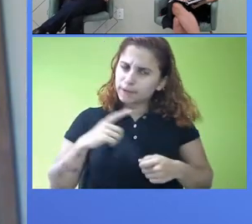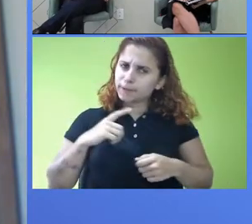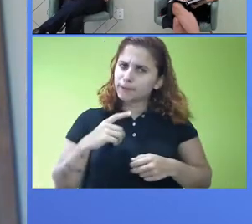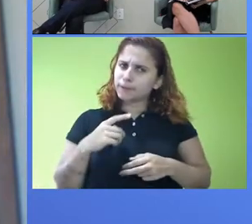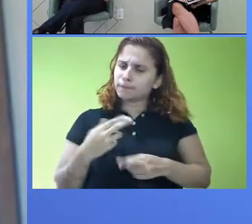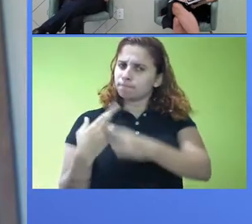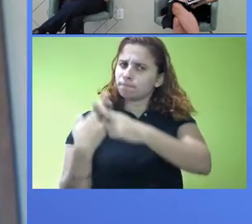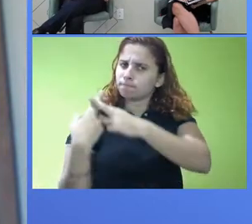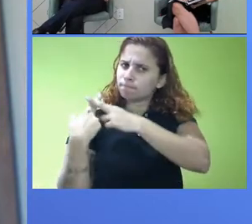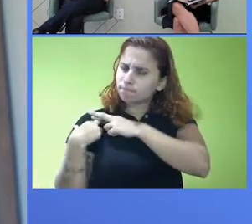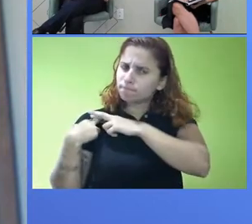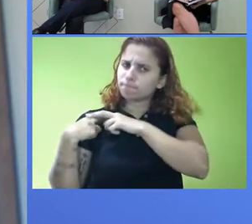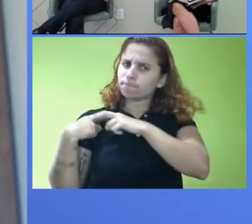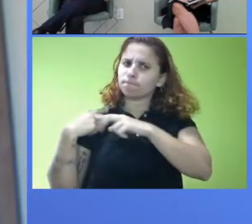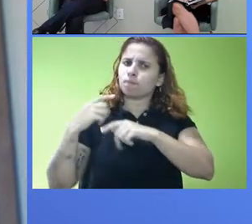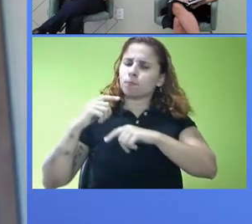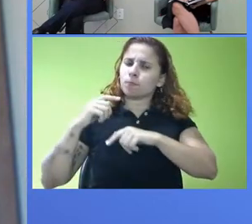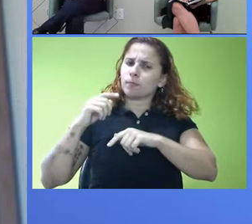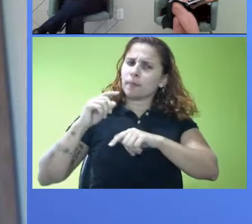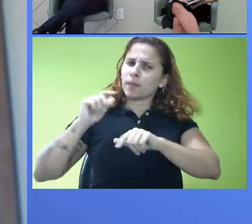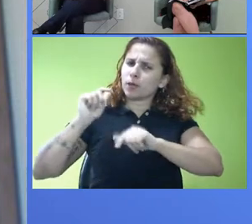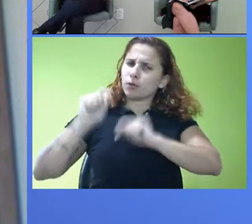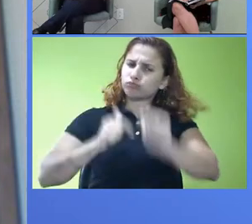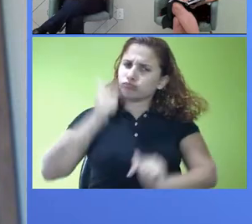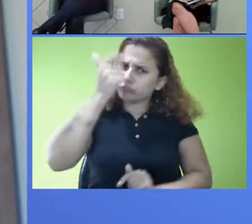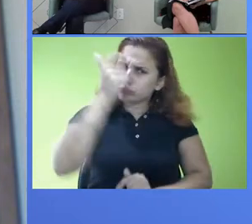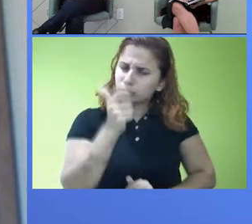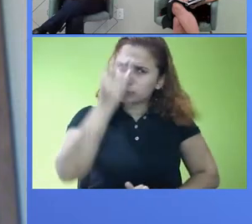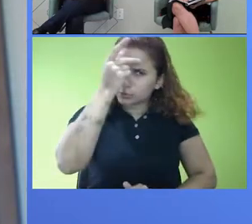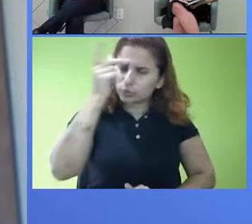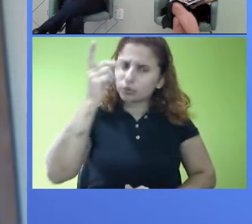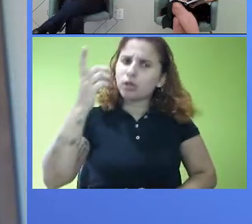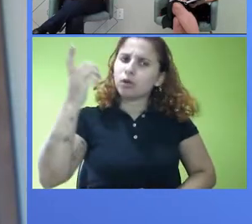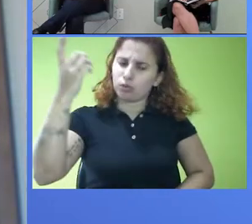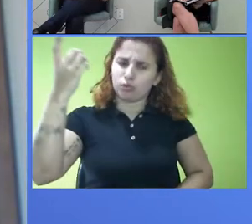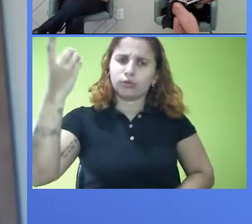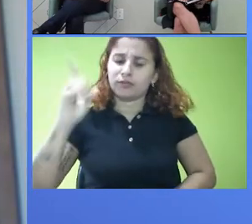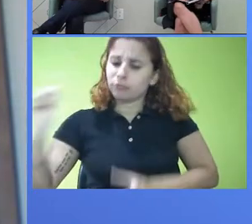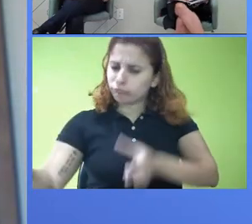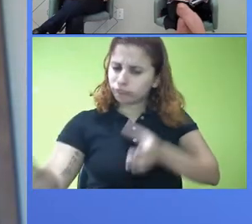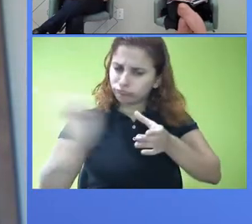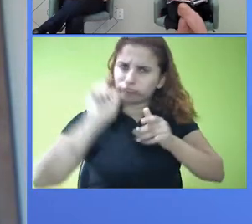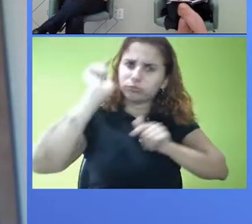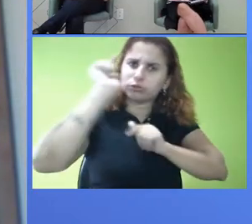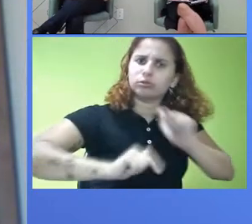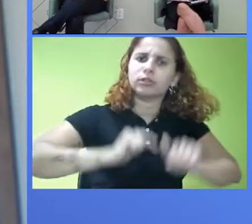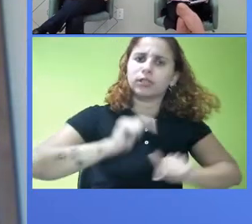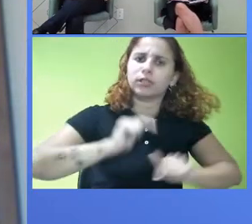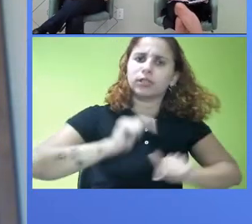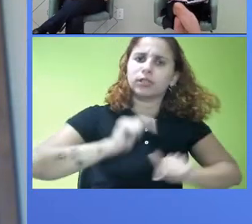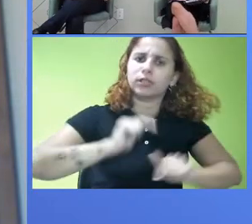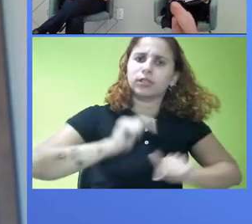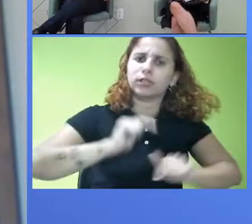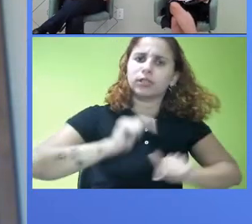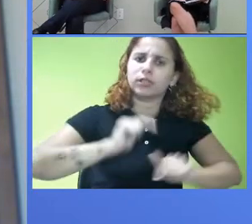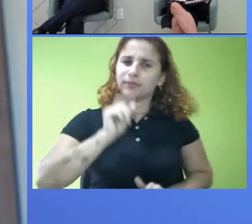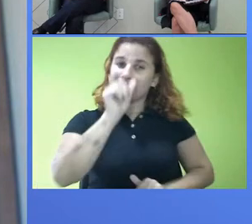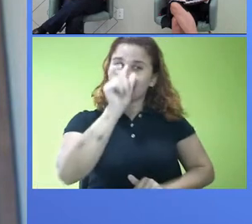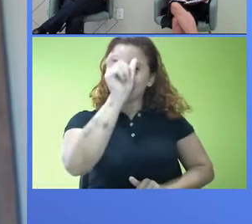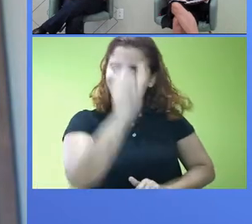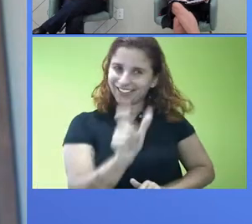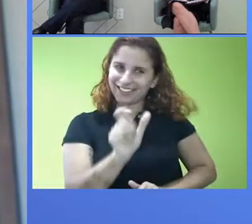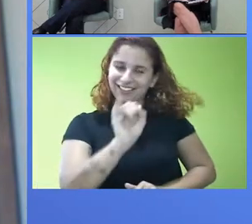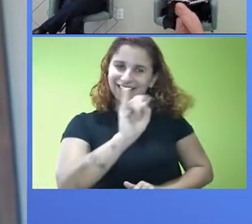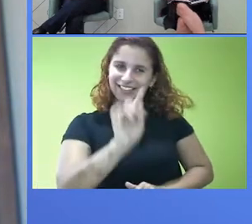atribuição nossa a inclusão das pessoas com deficiência no trabalho. Eu diria que ela é uma grande inspiradora para isso